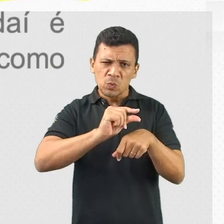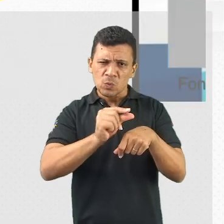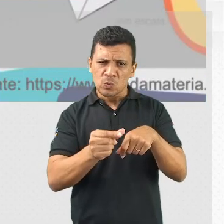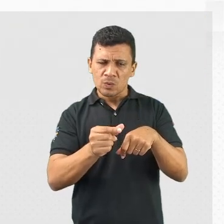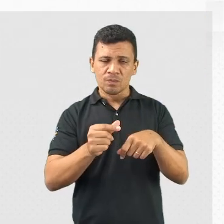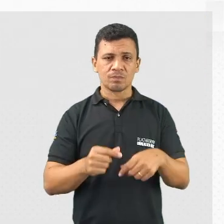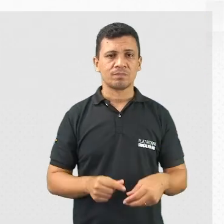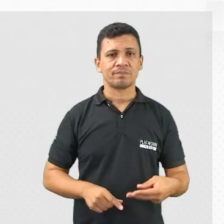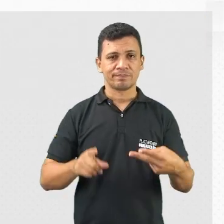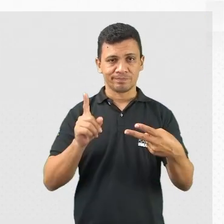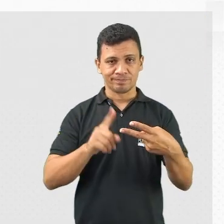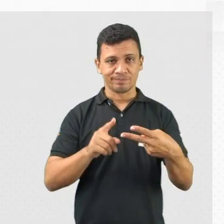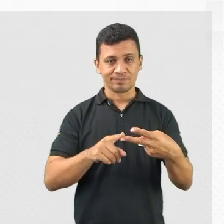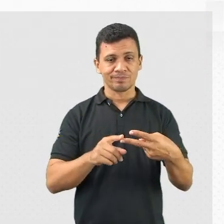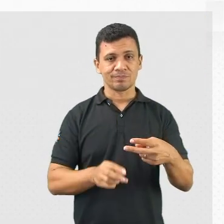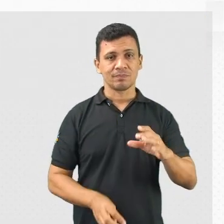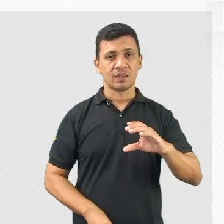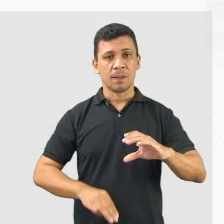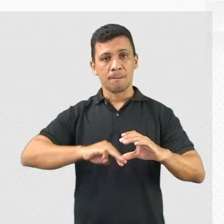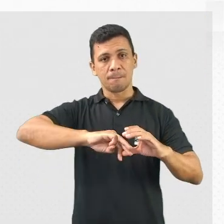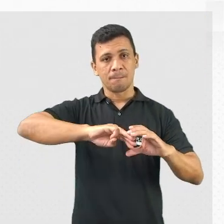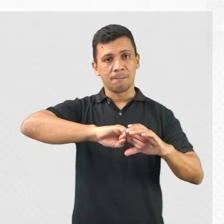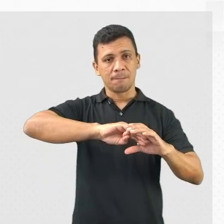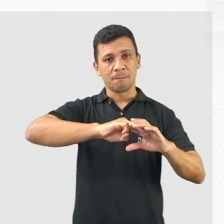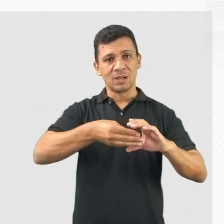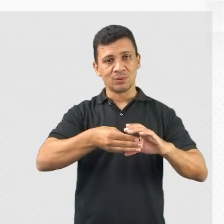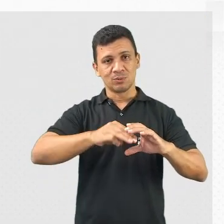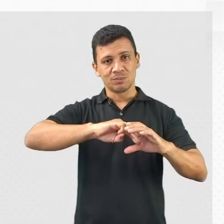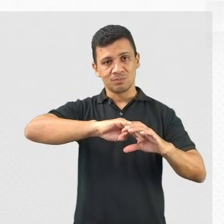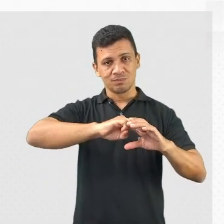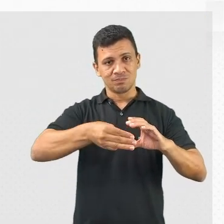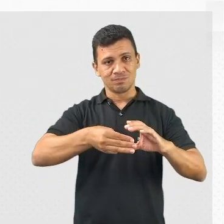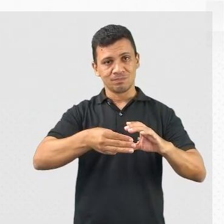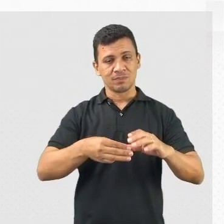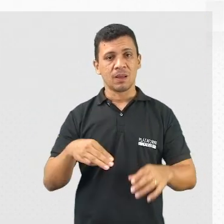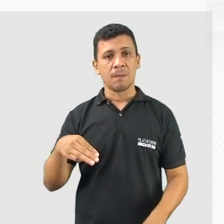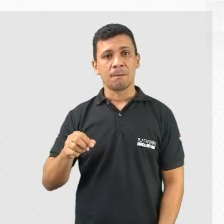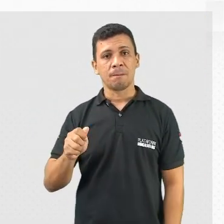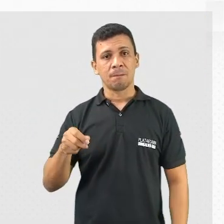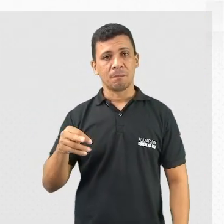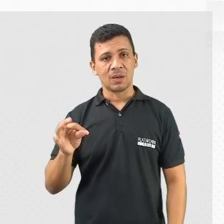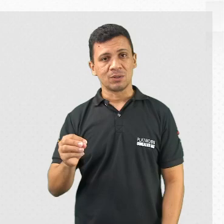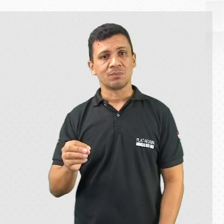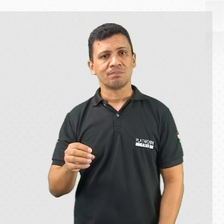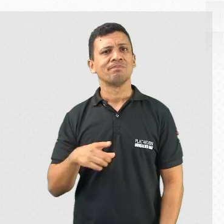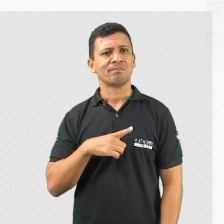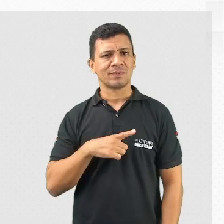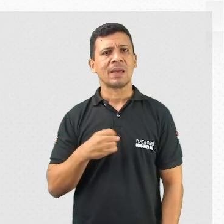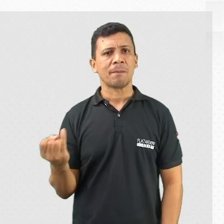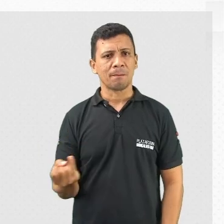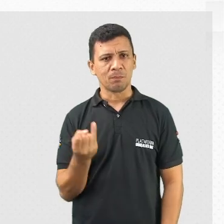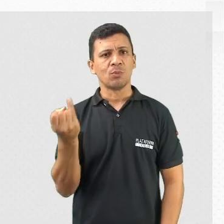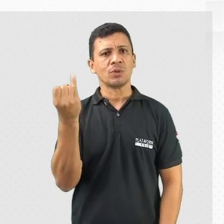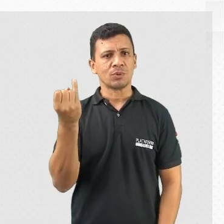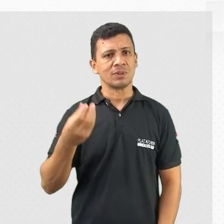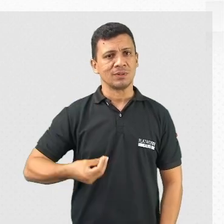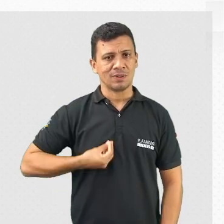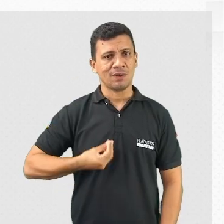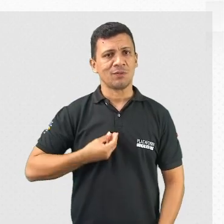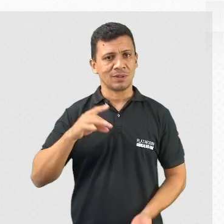camada? A próxima camada é o manto. Esse daqui, gente, tem uma importância muito grande na nossa realidade,